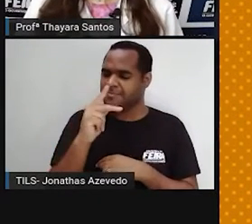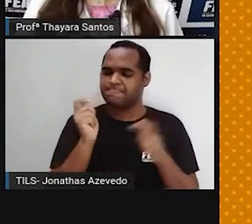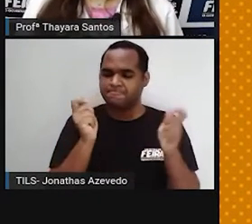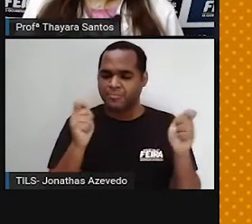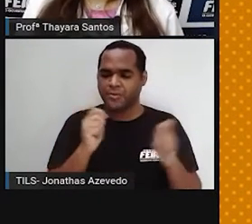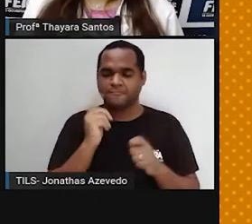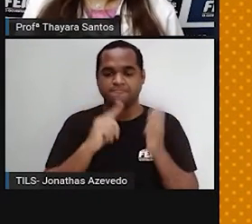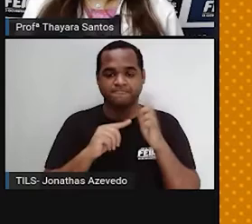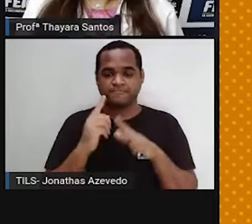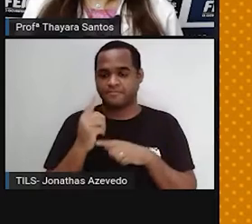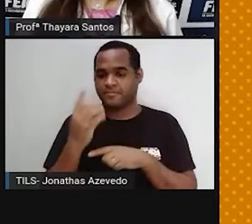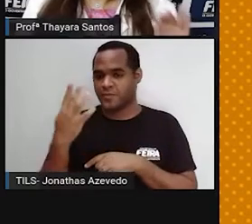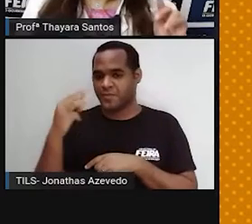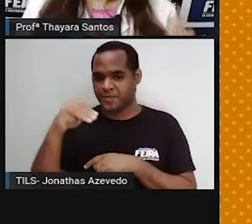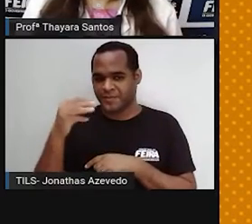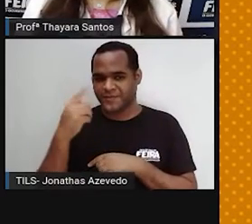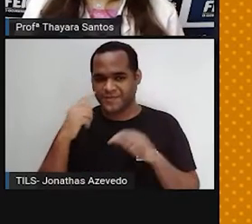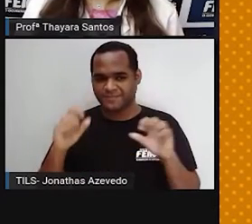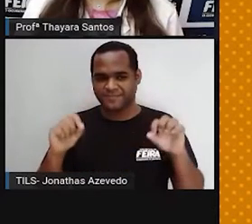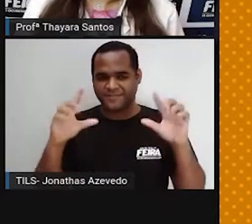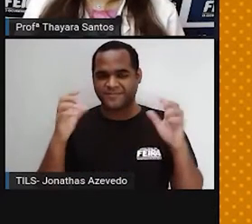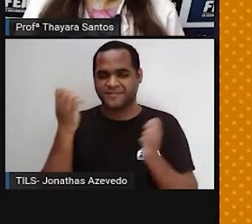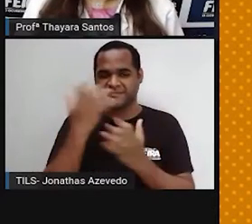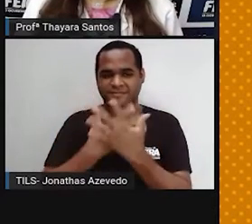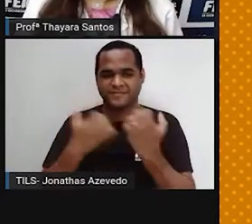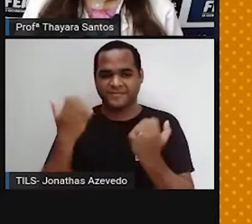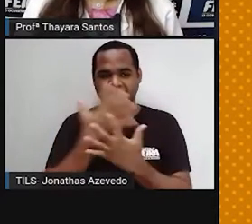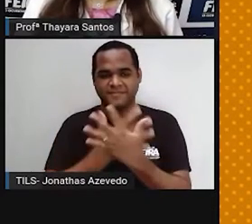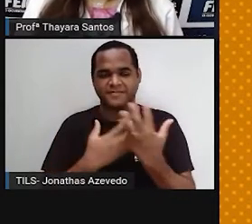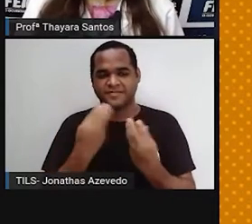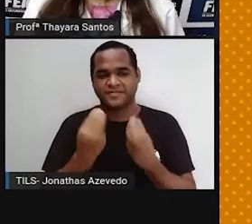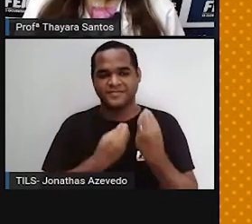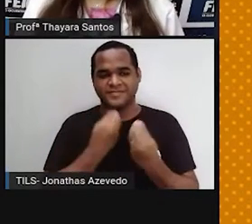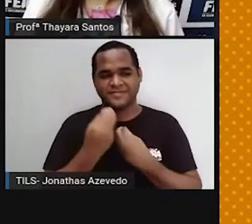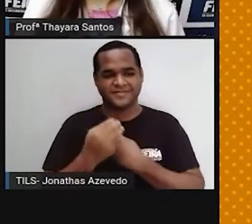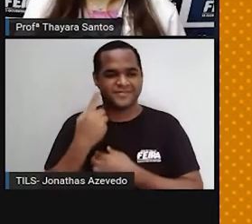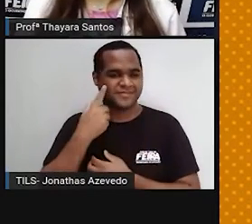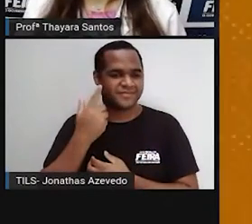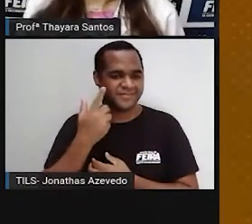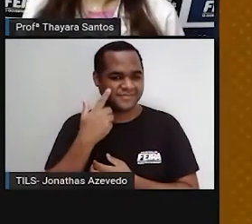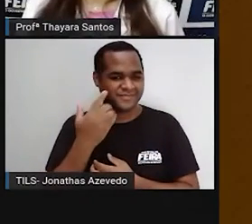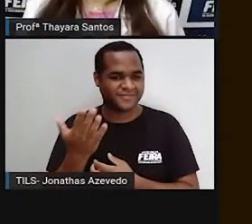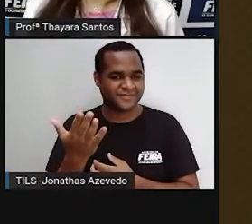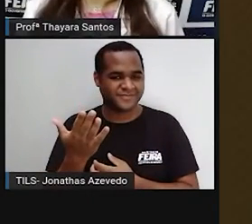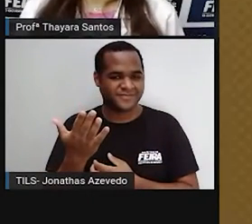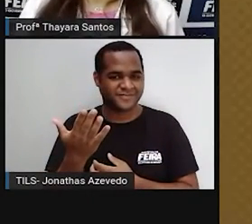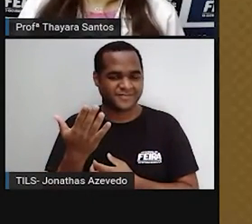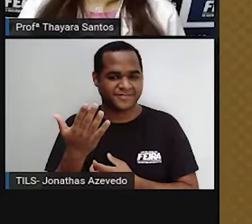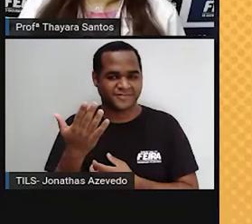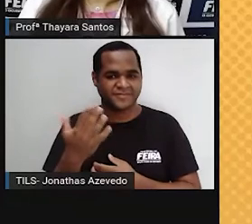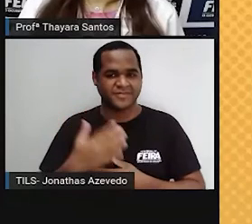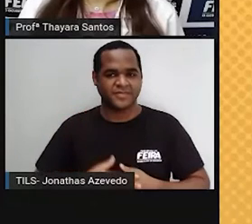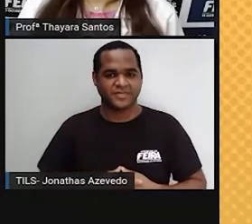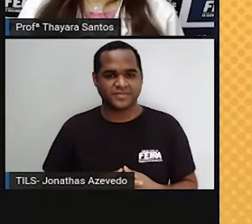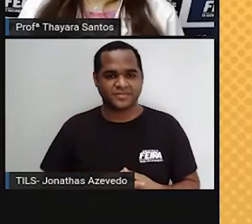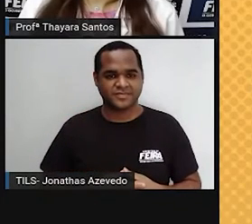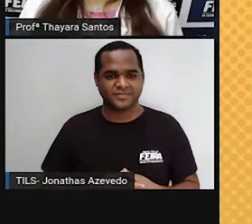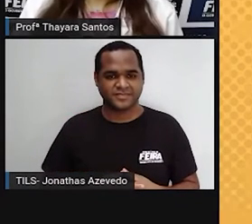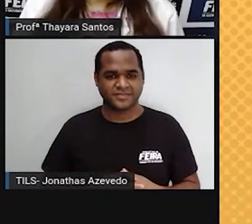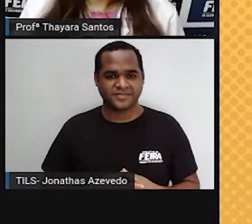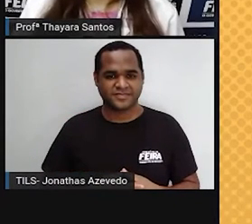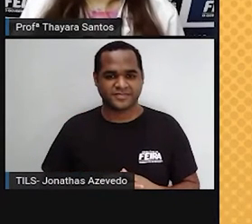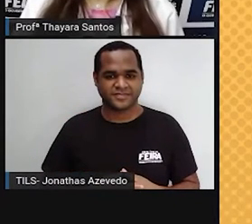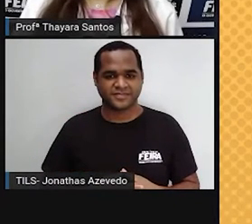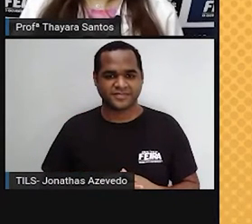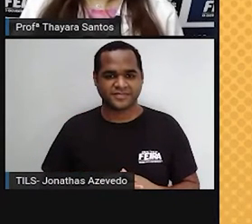Vou colocar o cronômetro aqui na tela, vai ter uma musiquinha para animar vocês aí também. Então, vamos lá, gente. Coloquem aí a mão